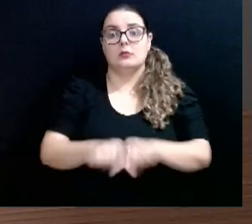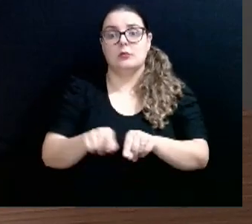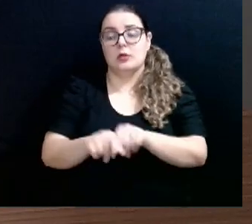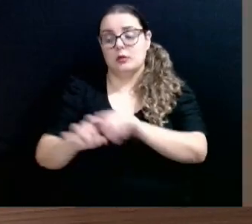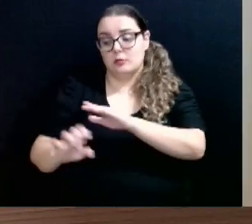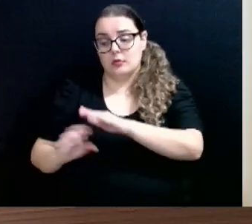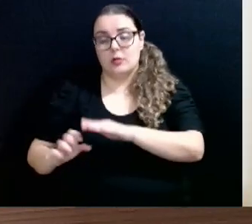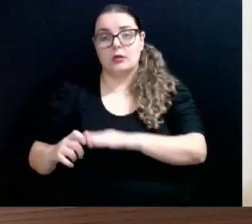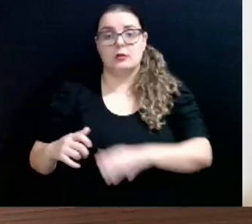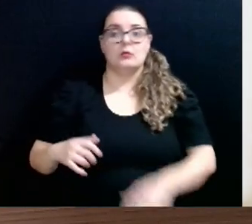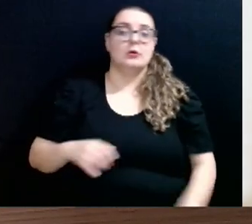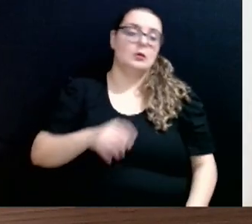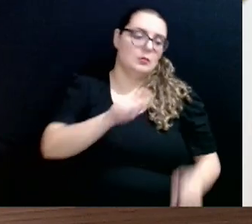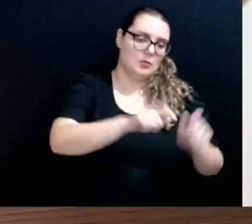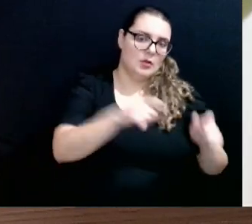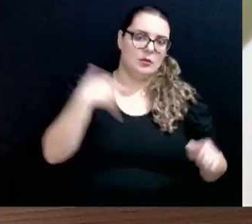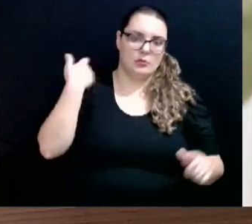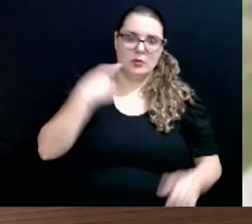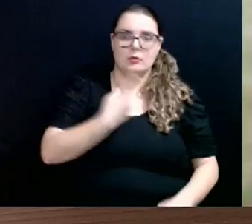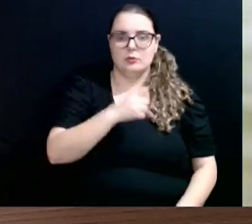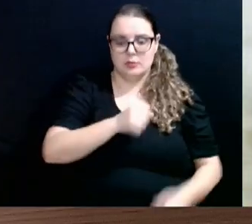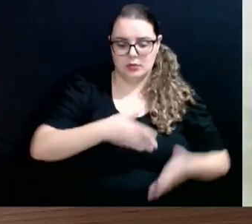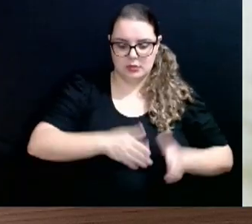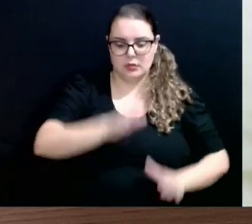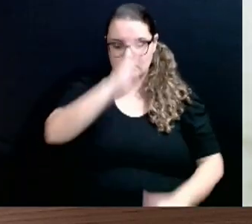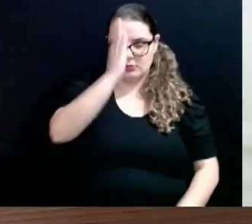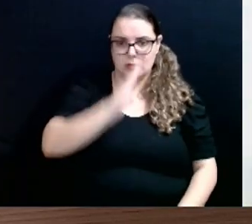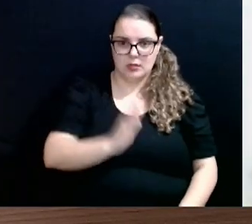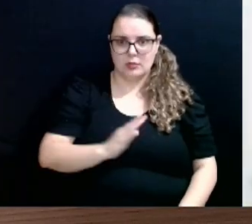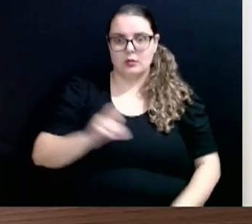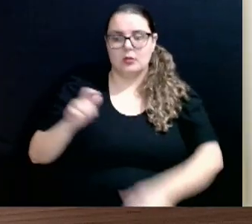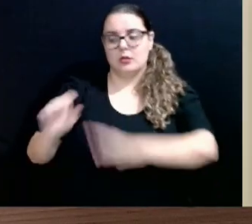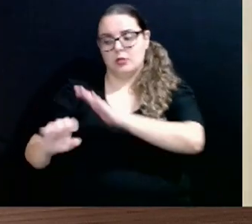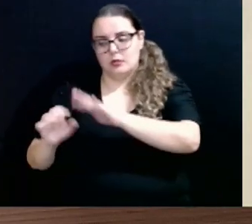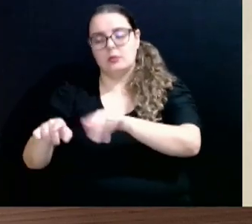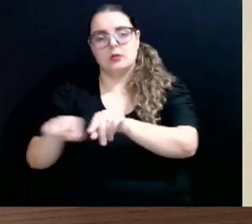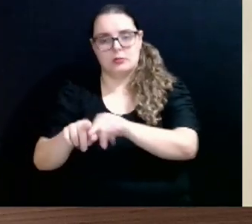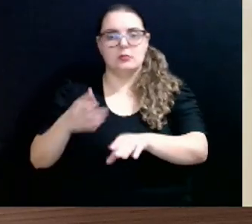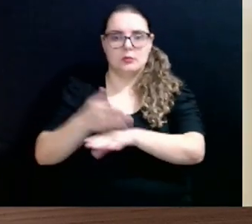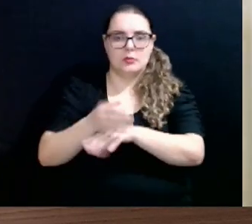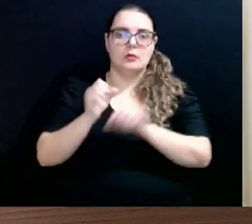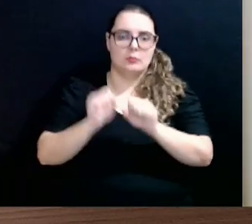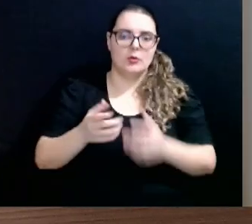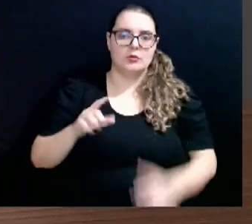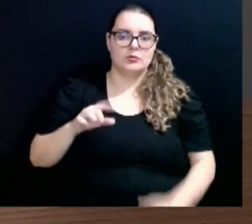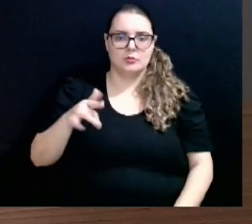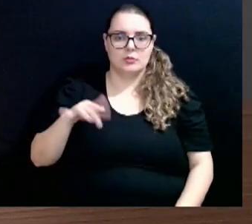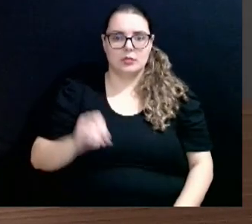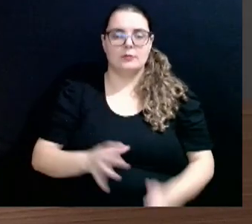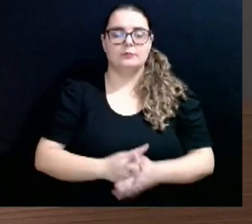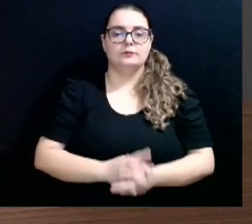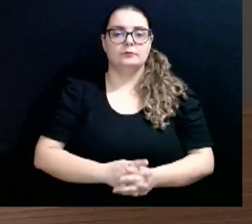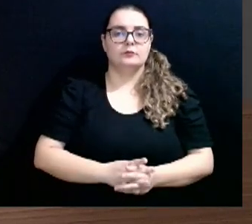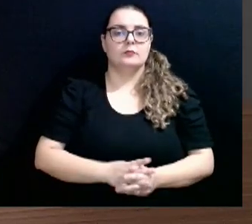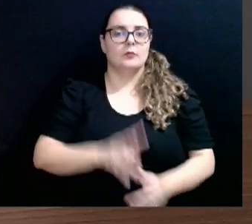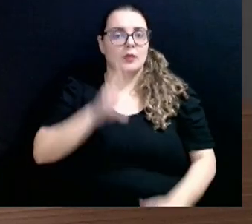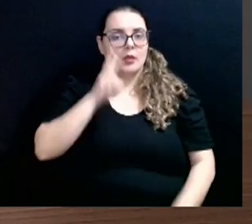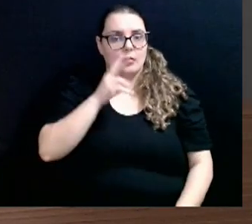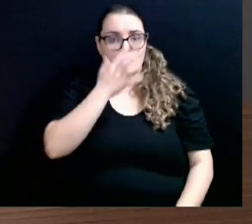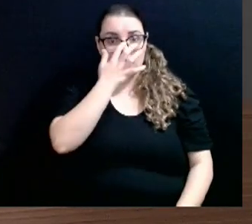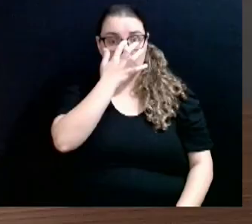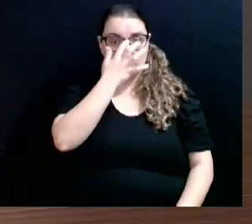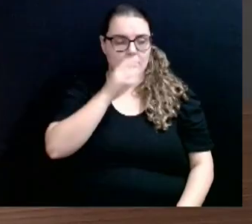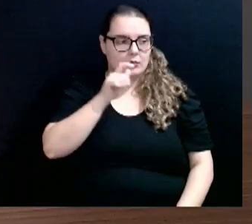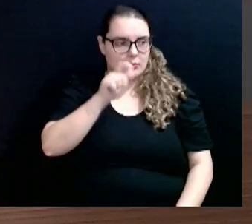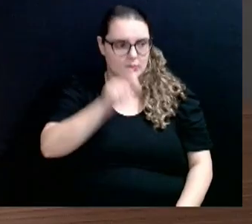idade, natural, e pessoa jurídica também pode participar do leilão. Eu vi que também tem que ter, na pessoa física,